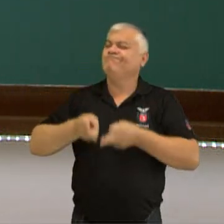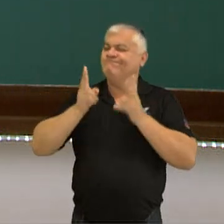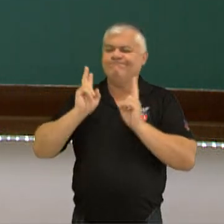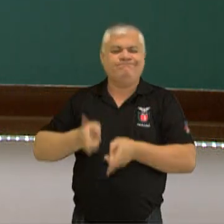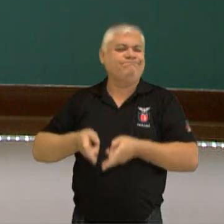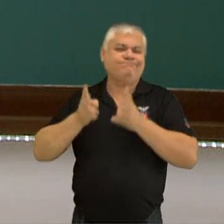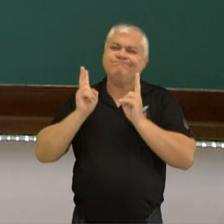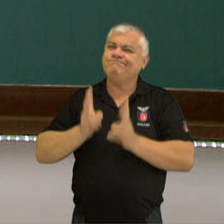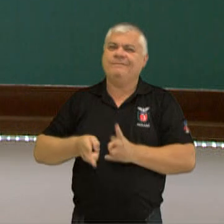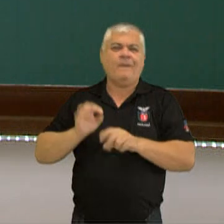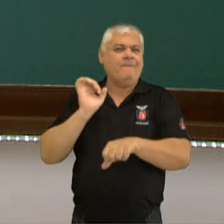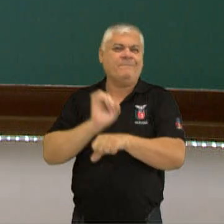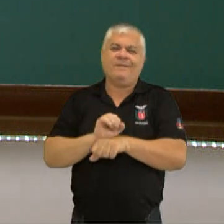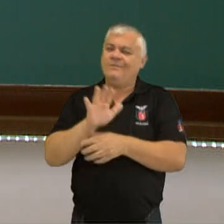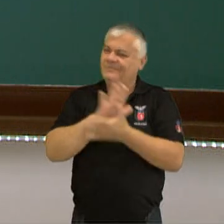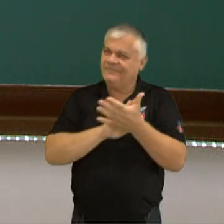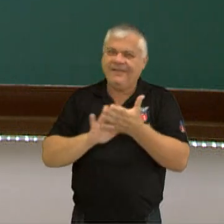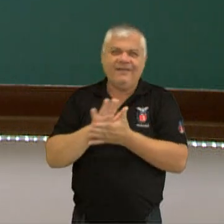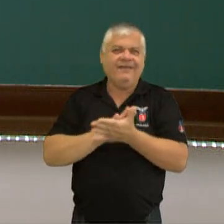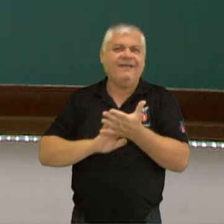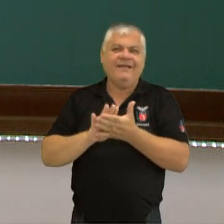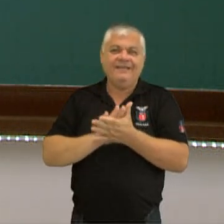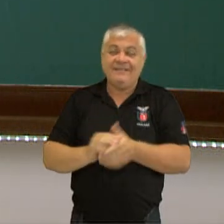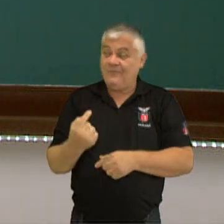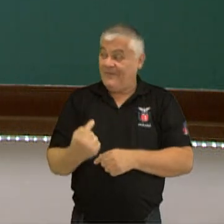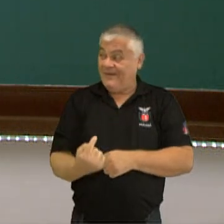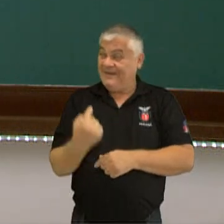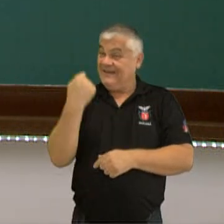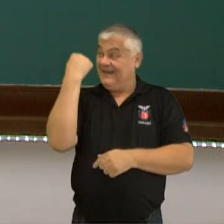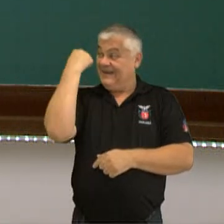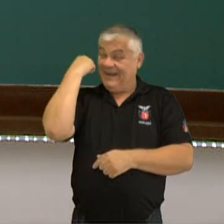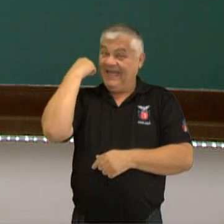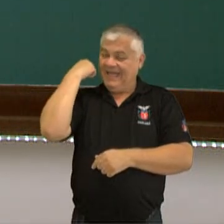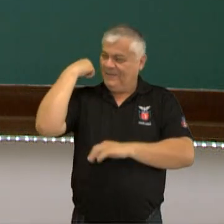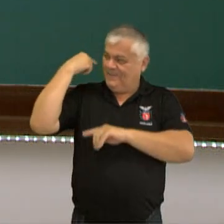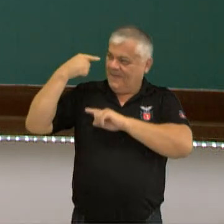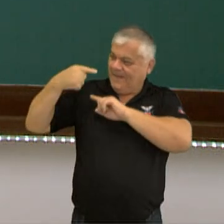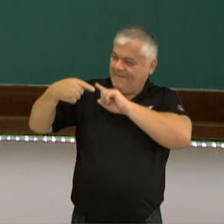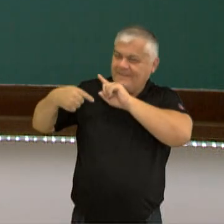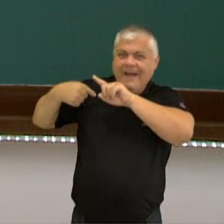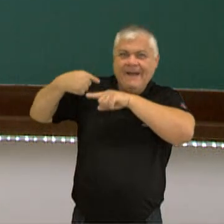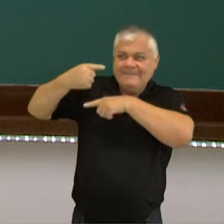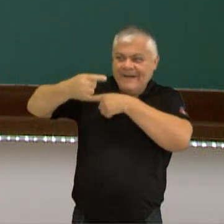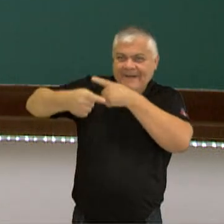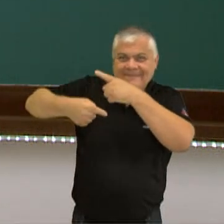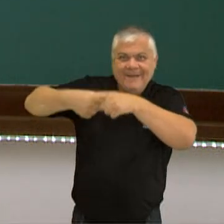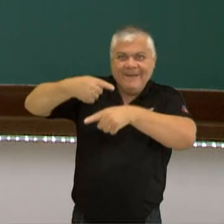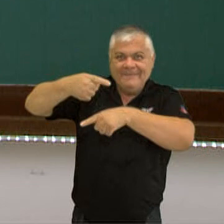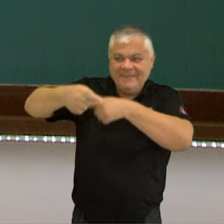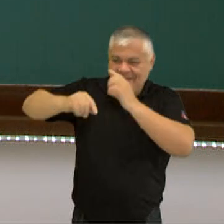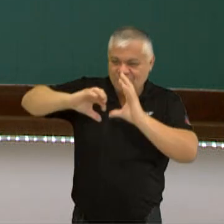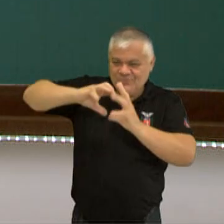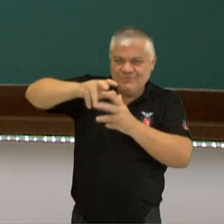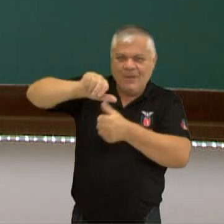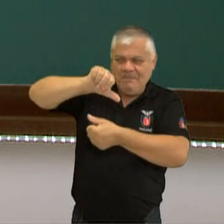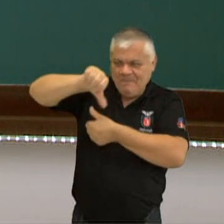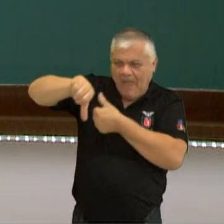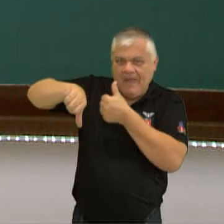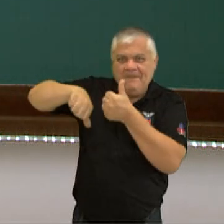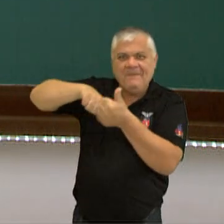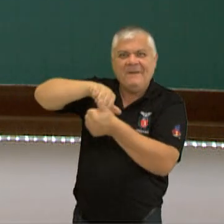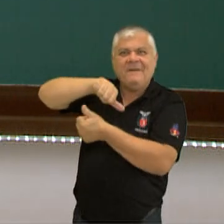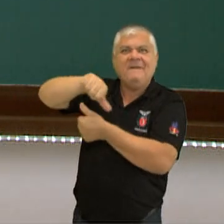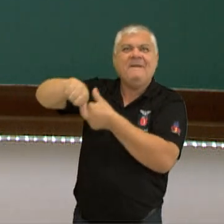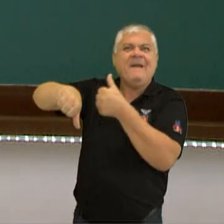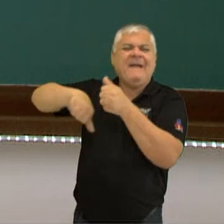modificar por muito tempo, então, desde a sua origem até atualmente, ele sofreu muitas